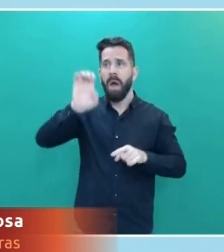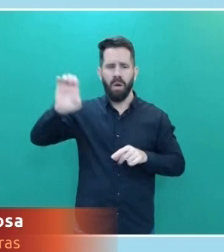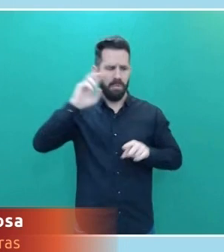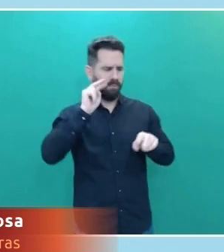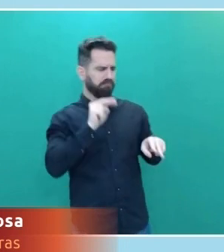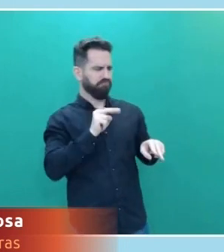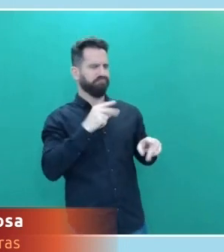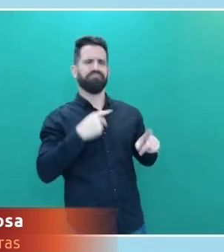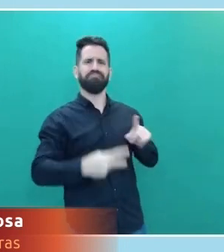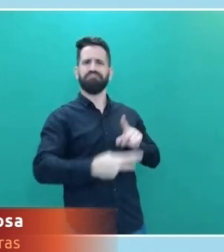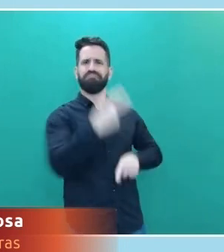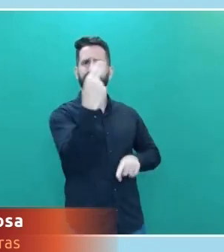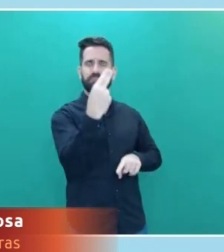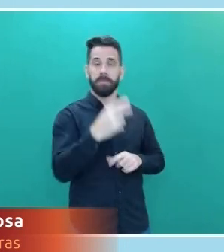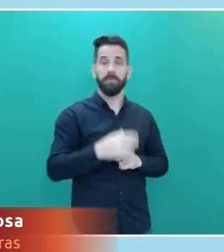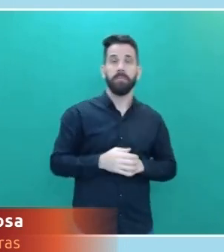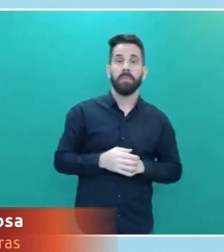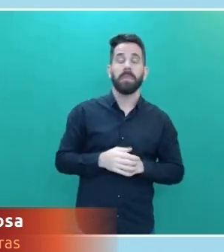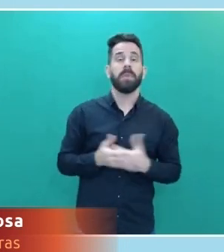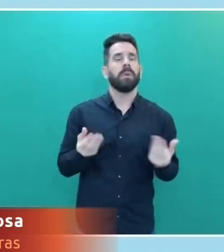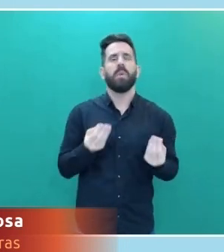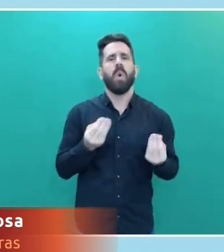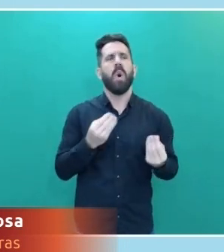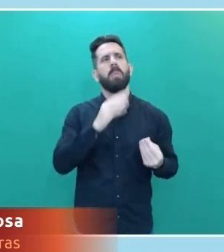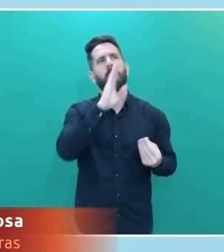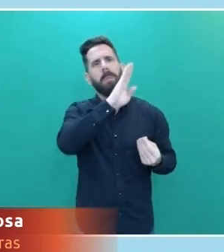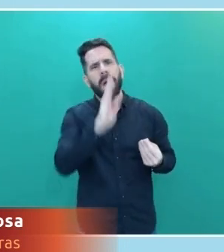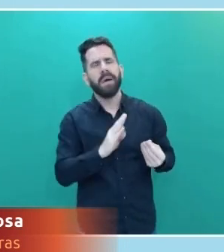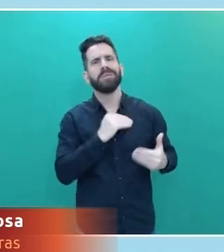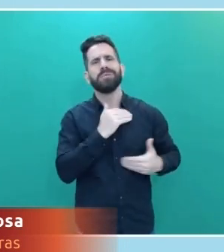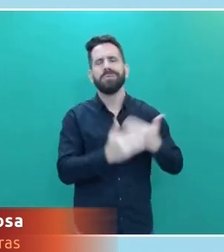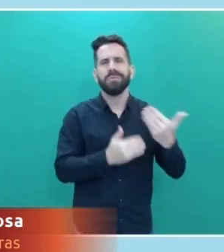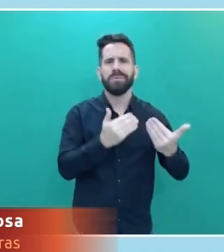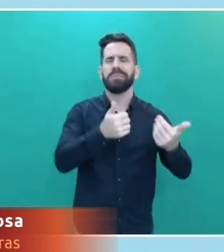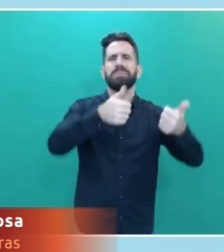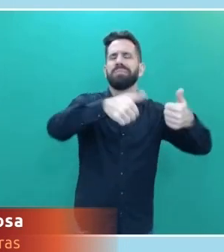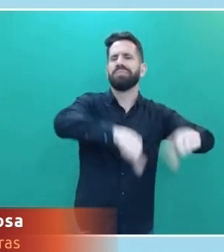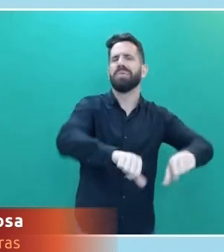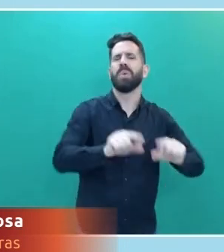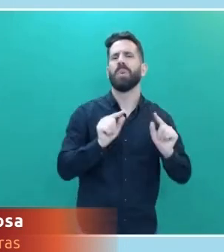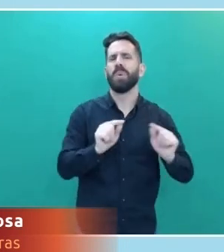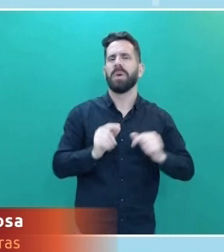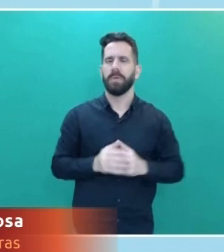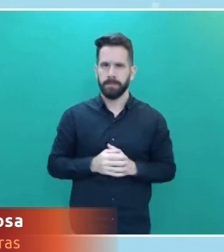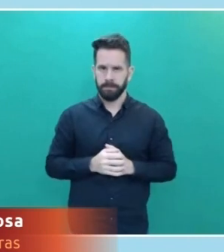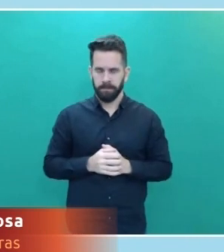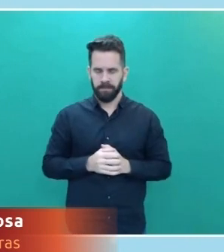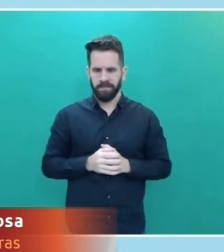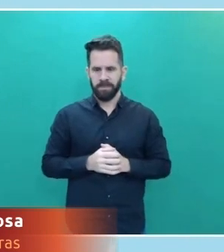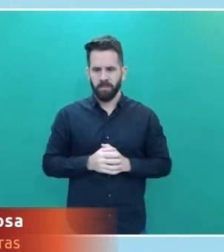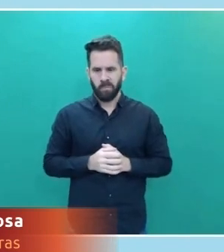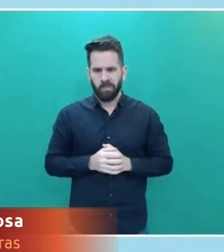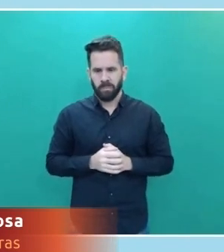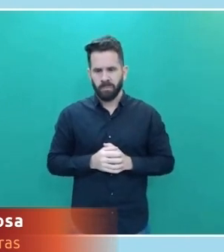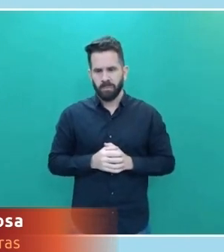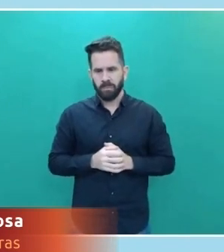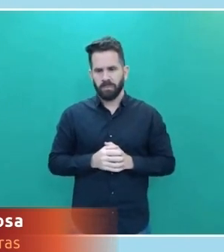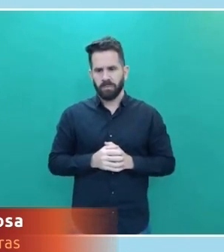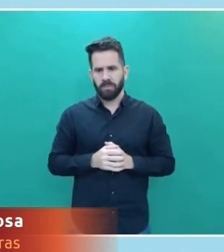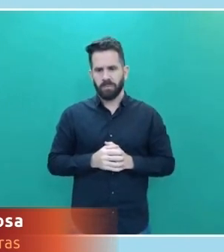ter assumido esse discurso? Do ponto de vista prático, o que pode ser identificado de